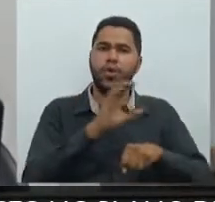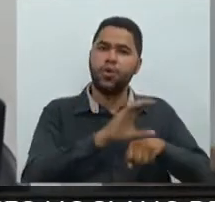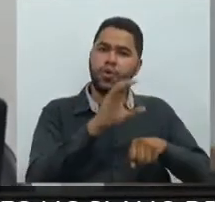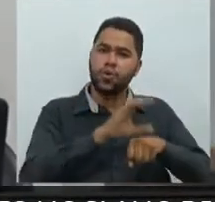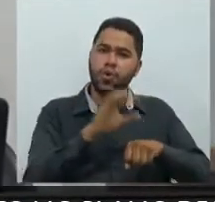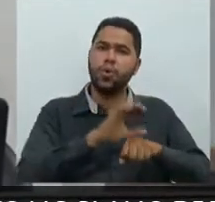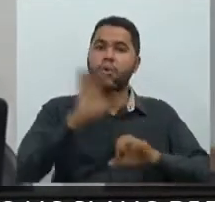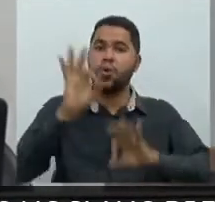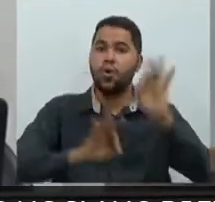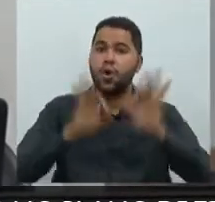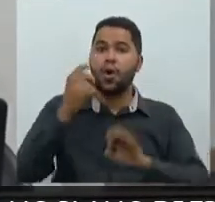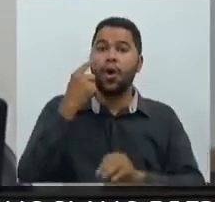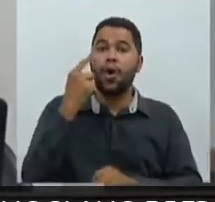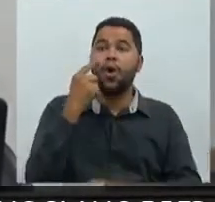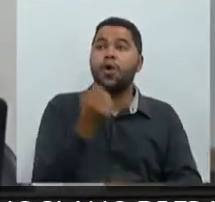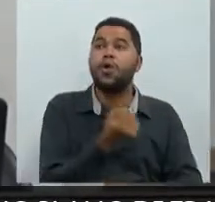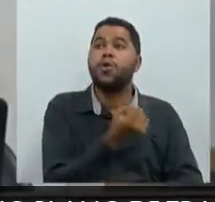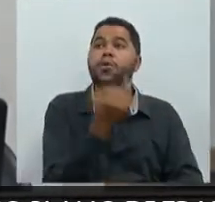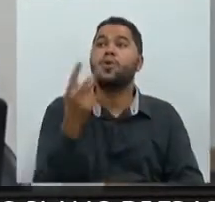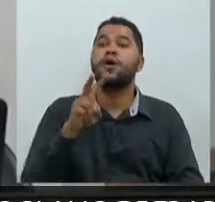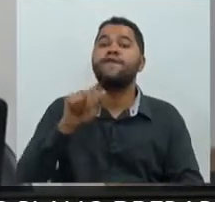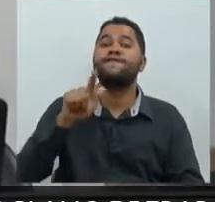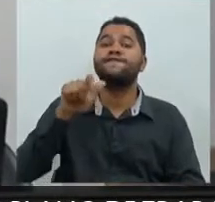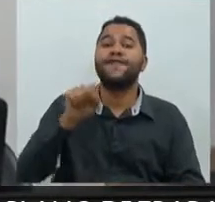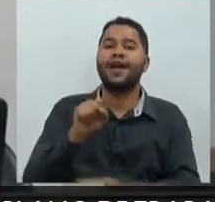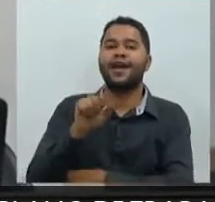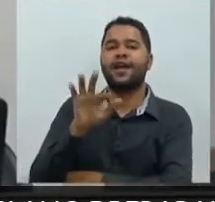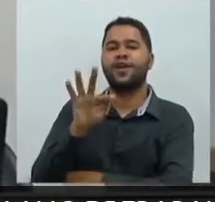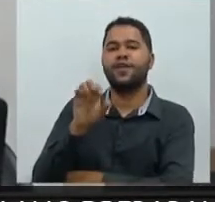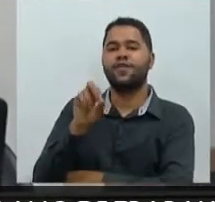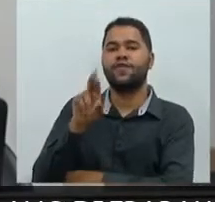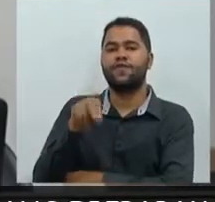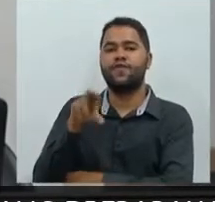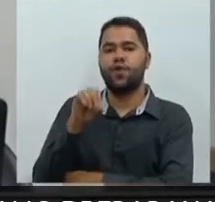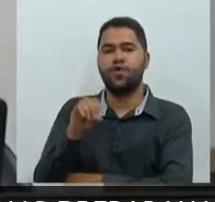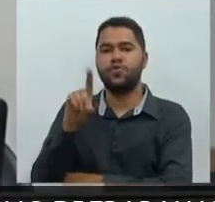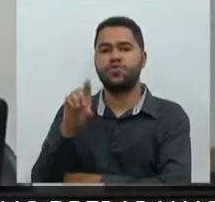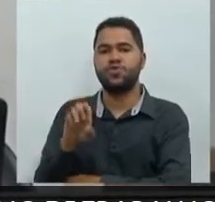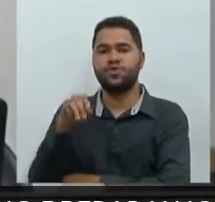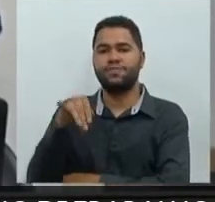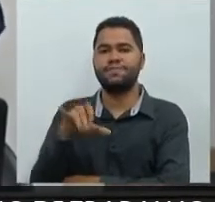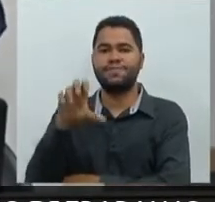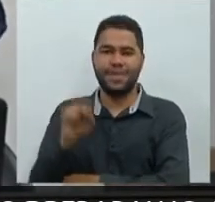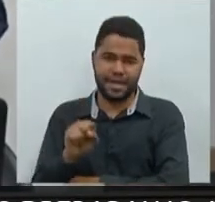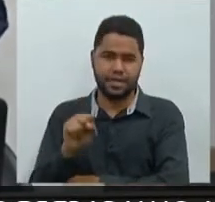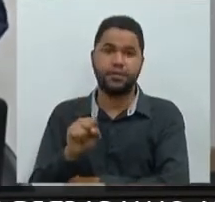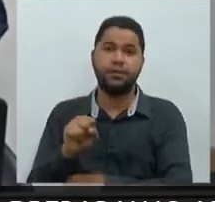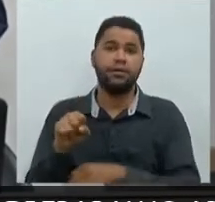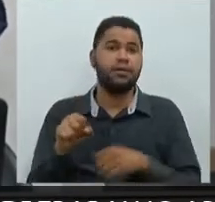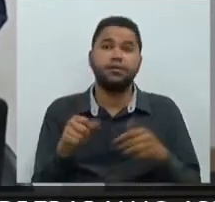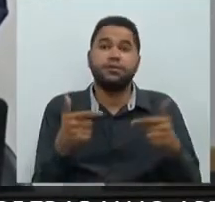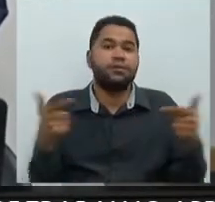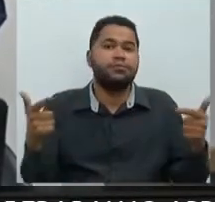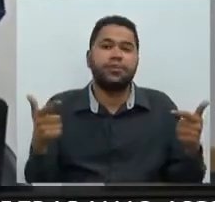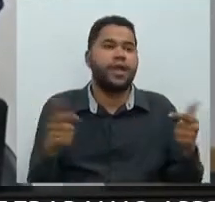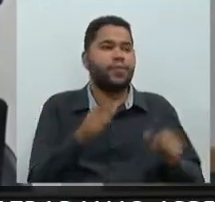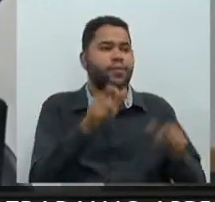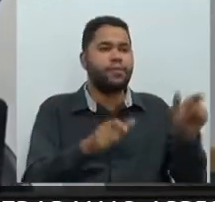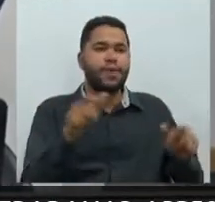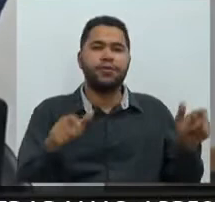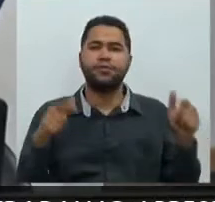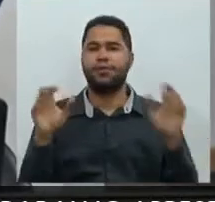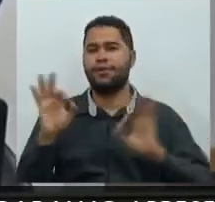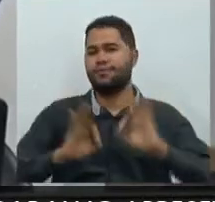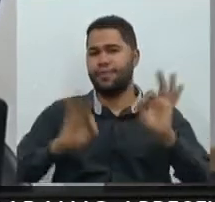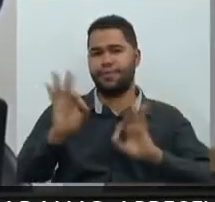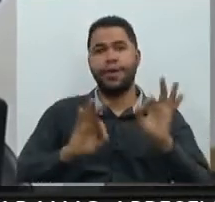preparatórios. Olha quantas vagas o Forno de Minas está oferecendo nas suas unidades. E não temos alunos preparados. O tema é muito bom, é